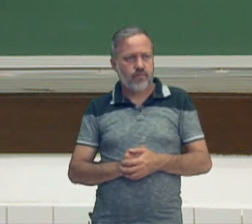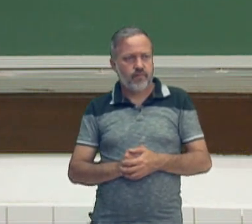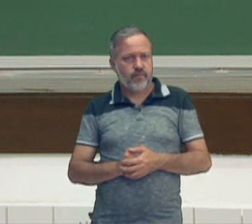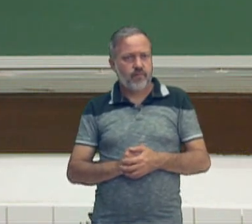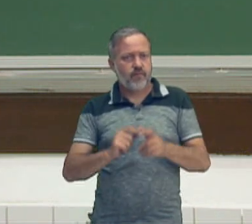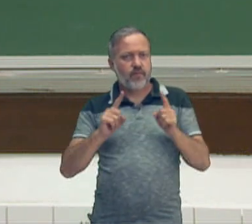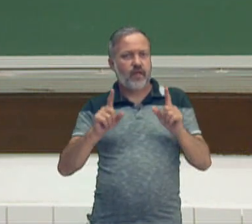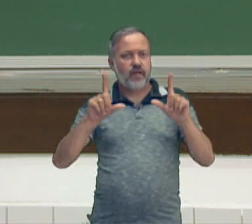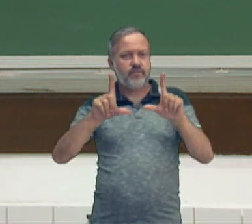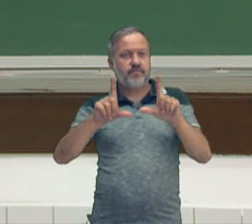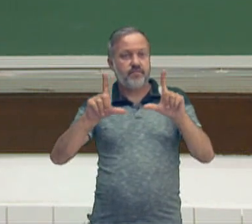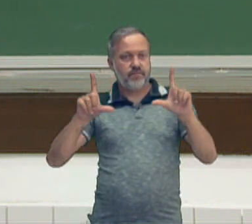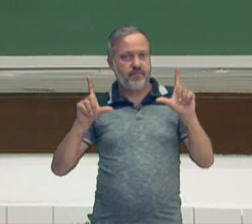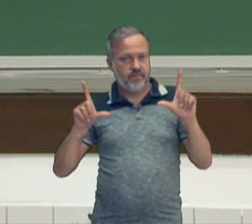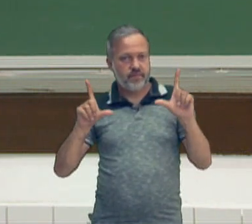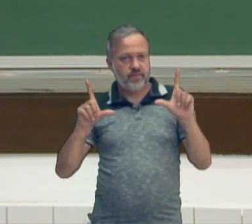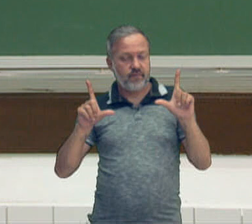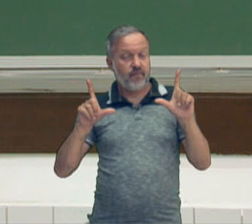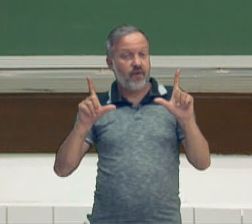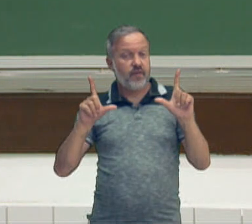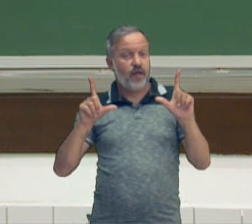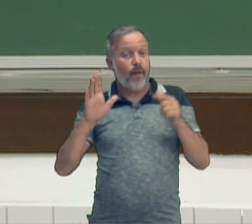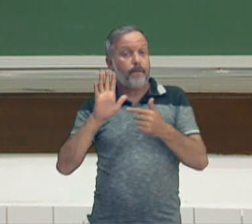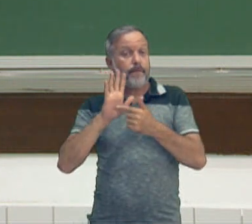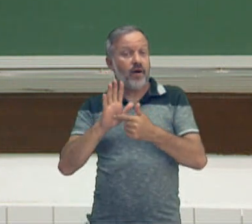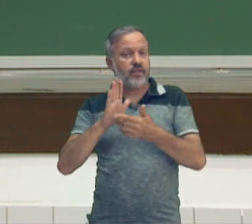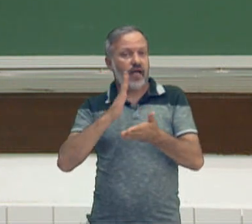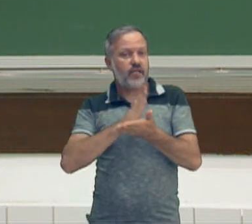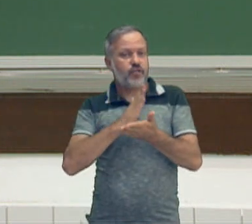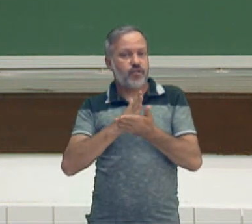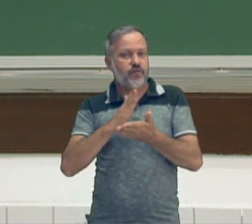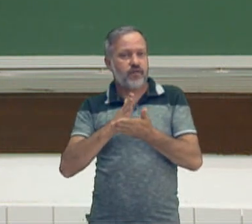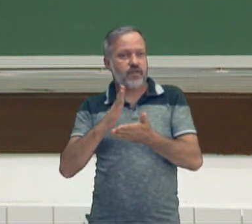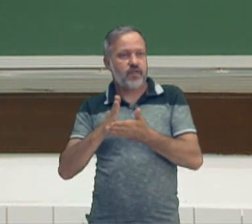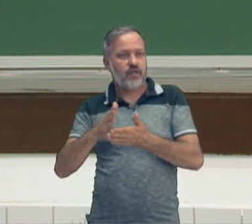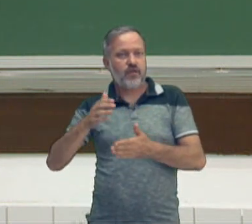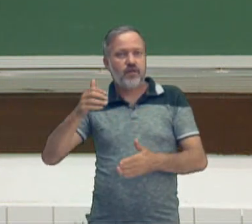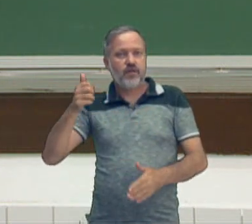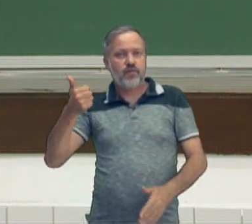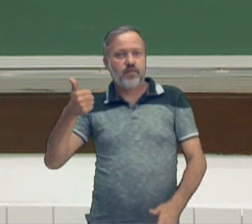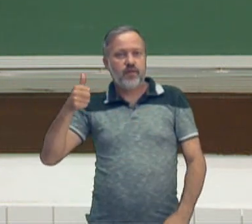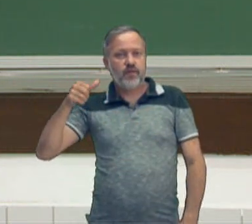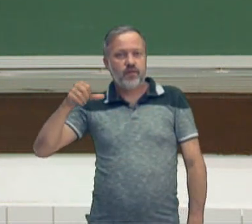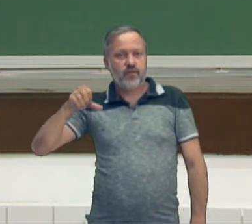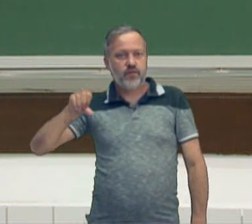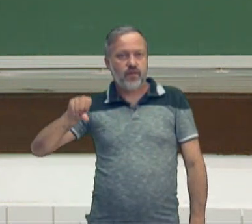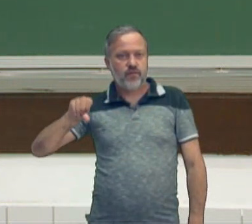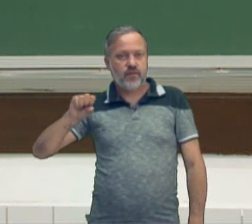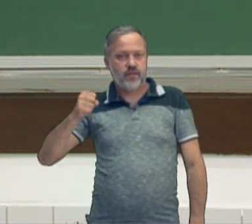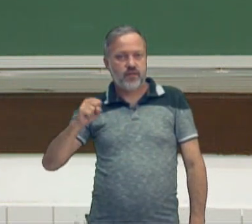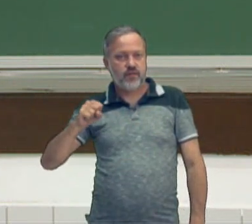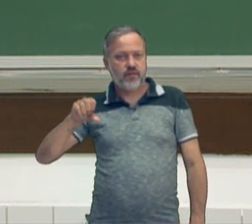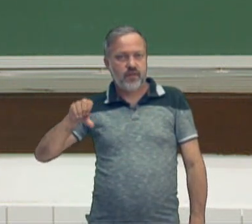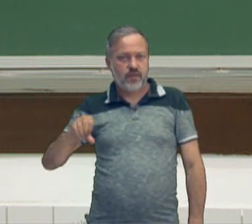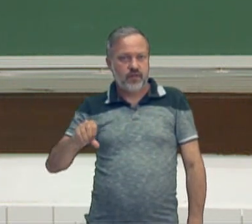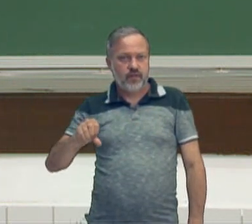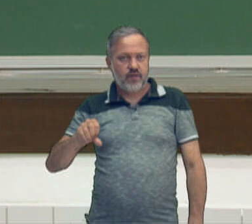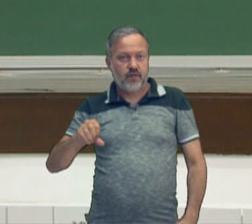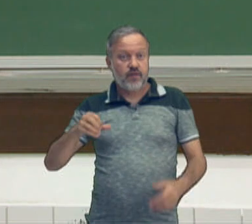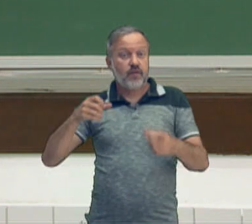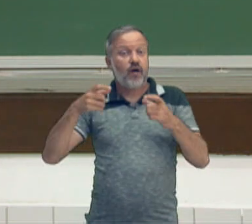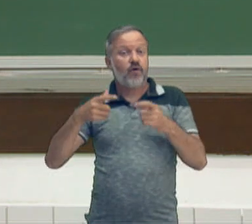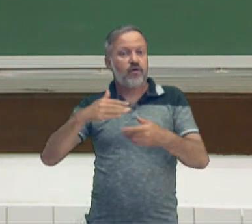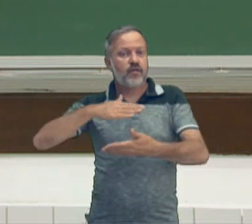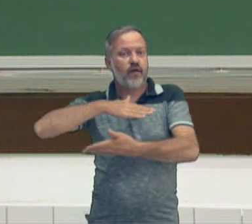Este mapa, no caso, é uma divisão de 1989, que é o ano da queda do Muro de Berlim. Beleza? É uma forma